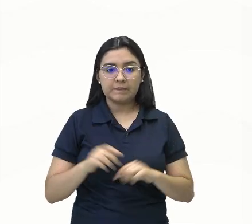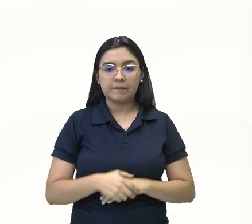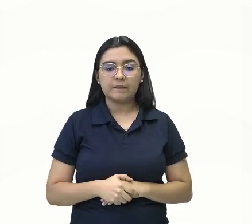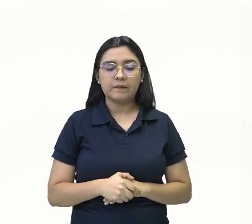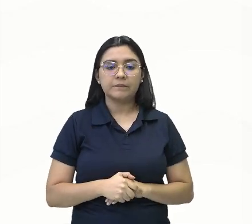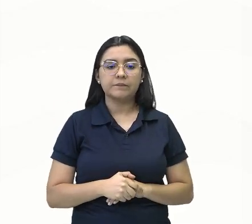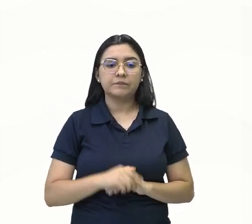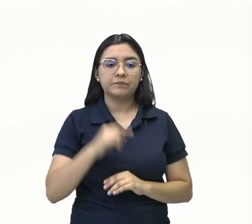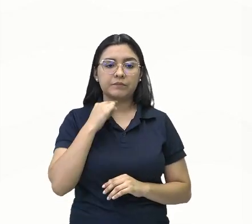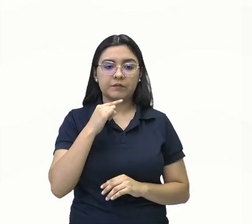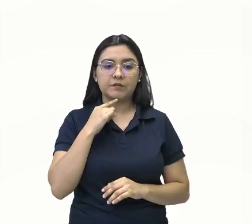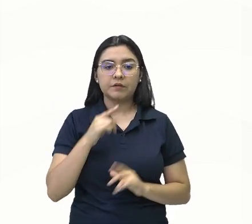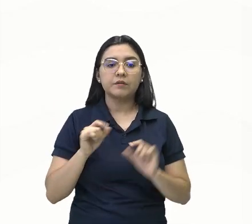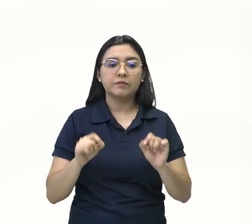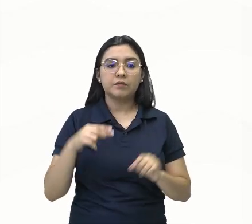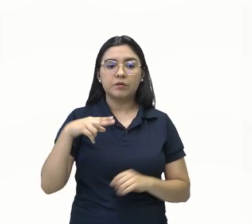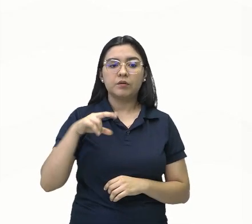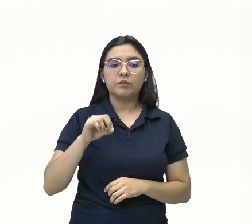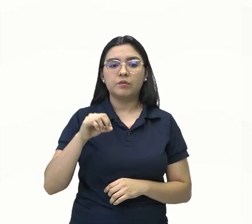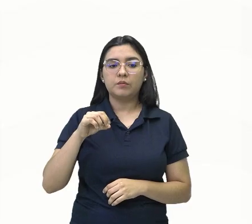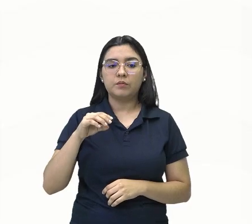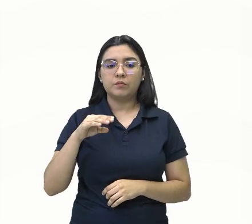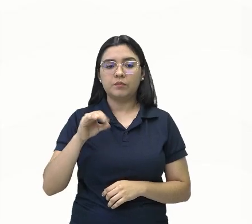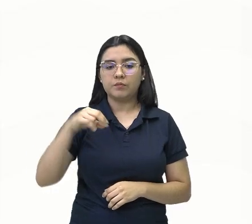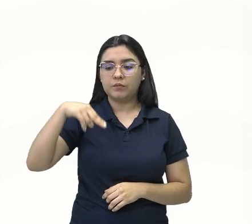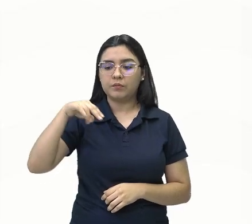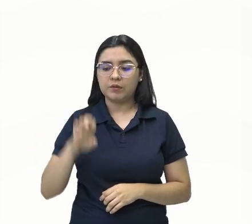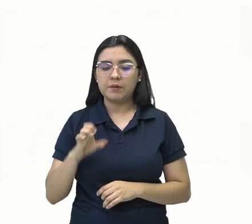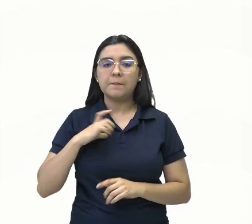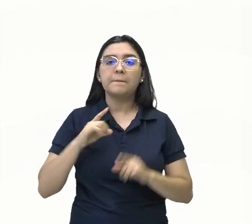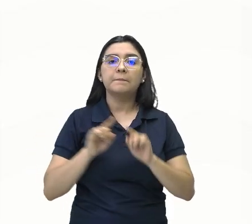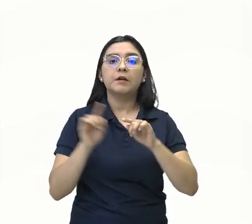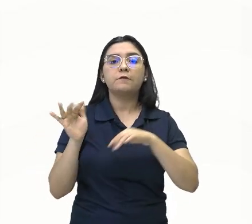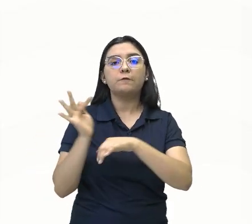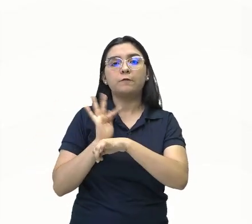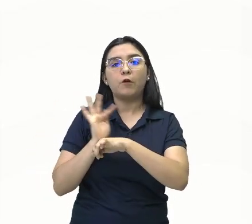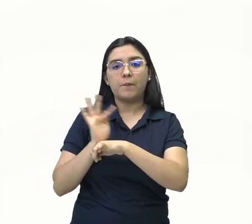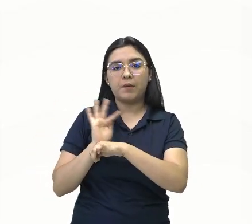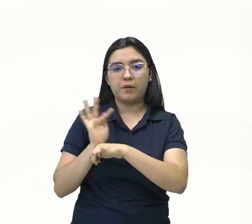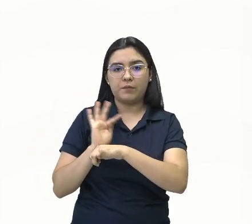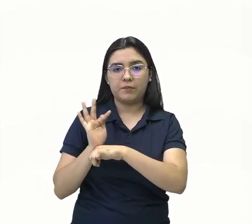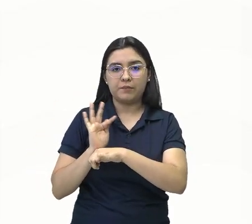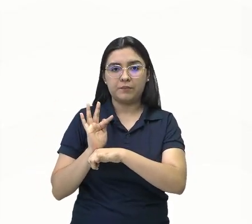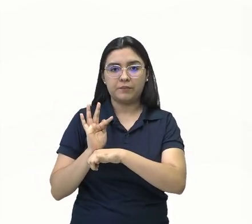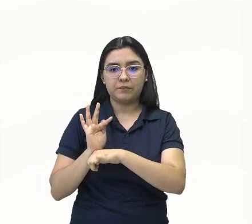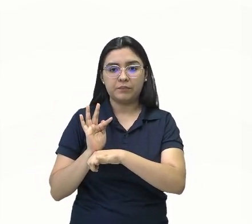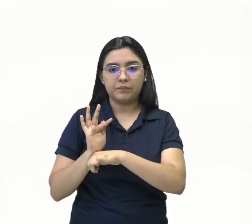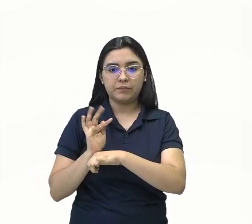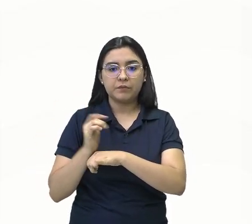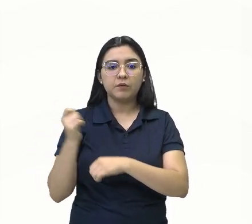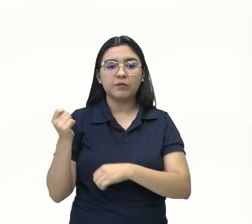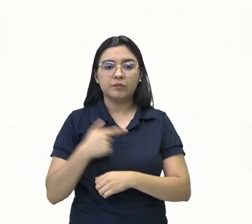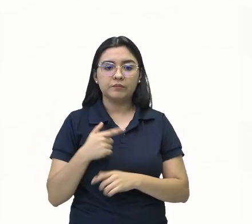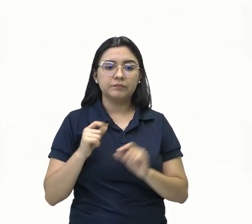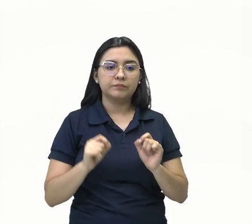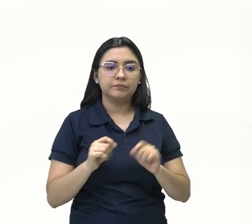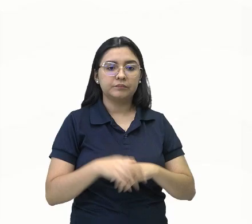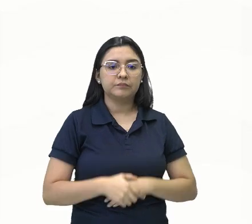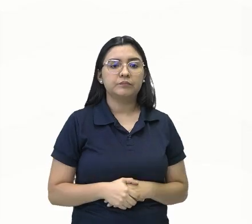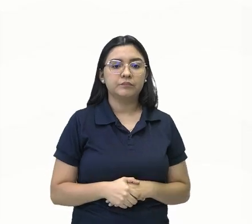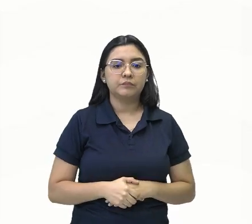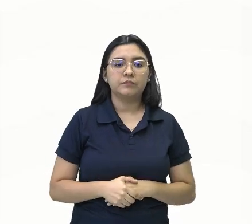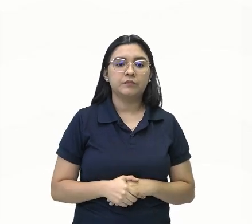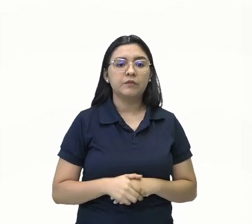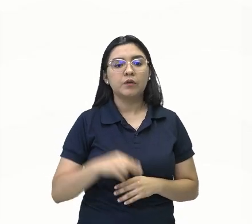igual a nobody, um pouco mais formal. Então, no one é mais formal do que nobody,